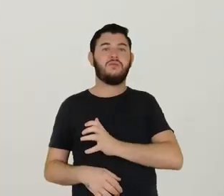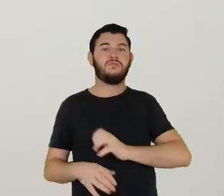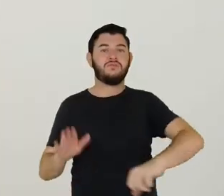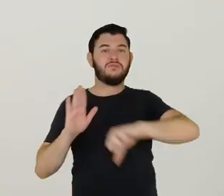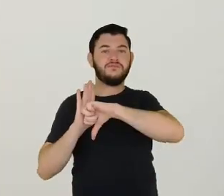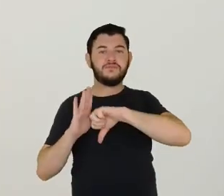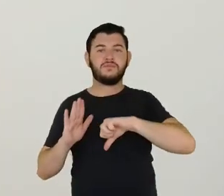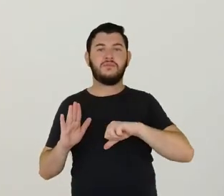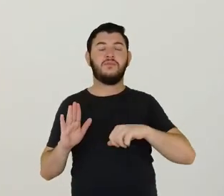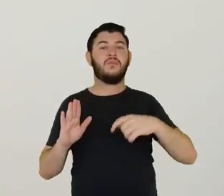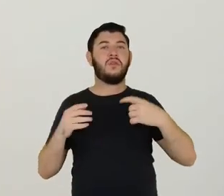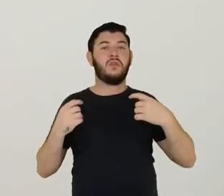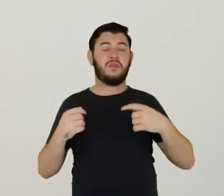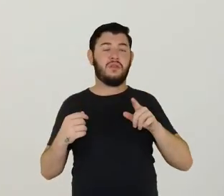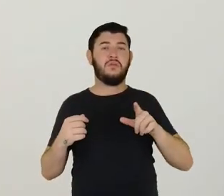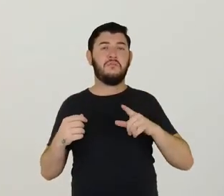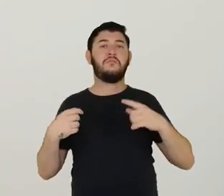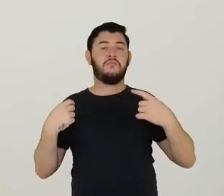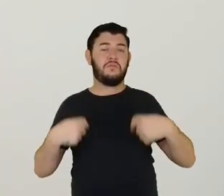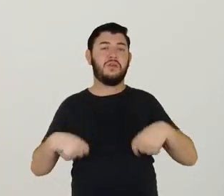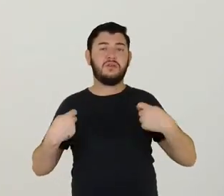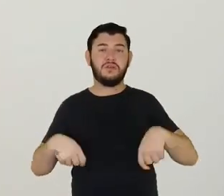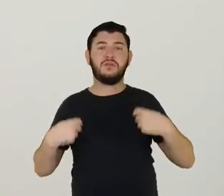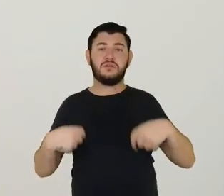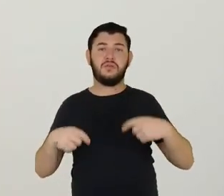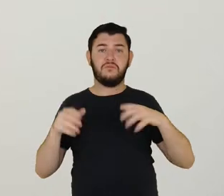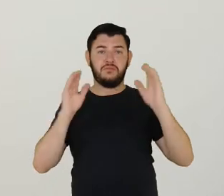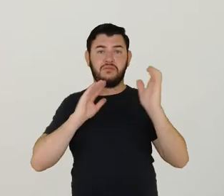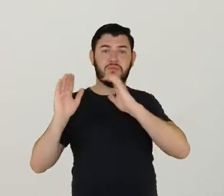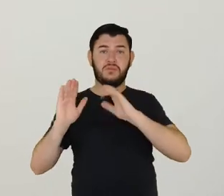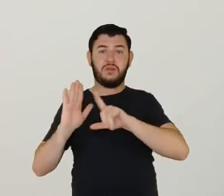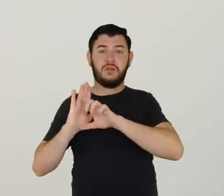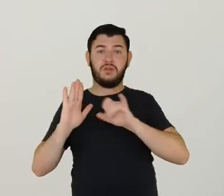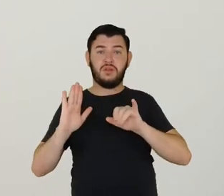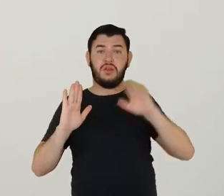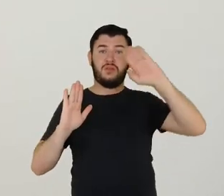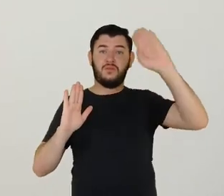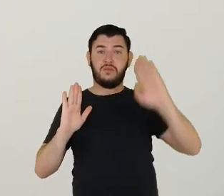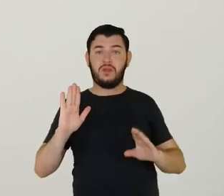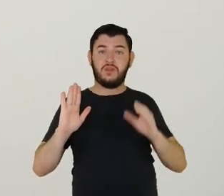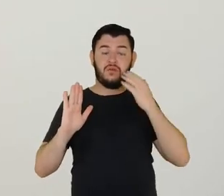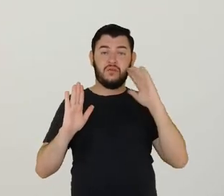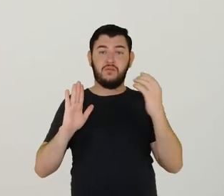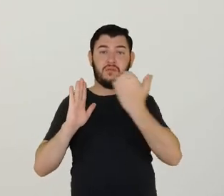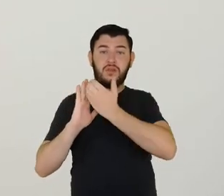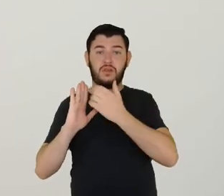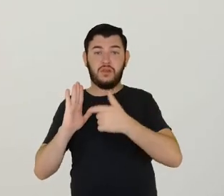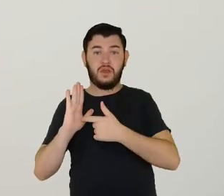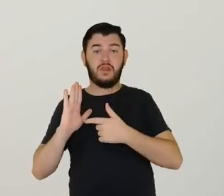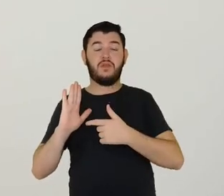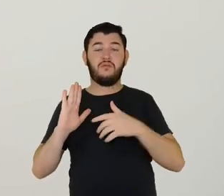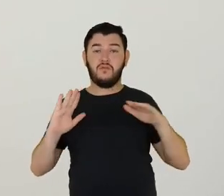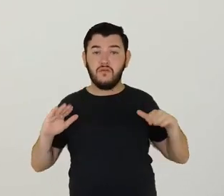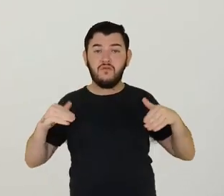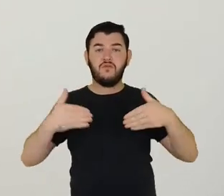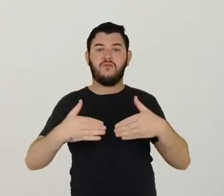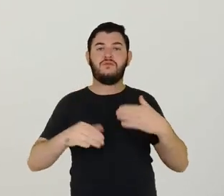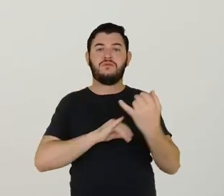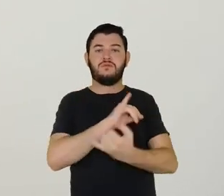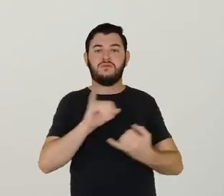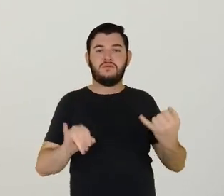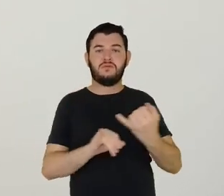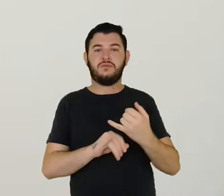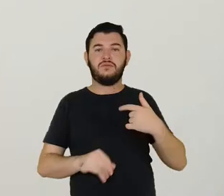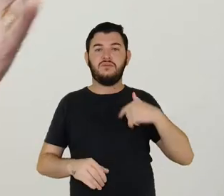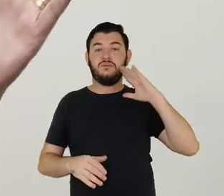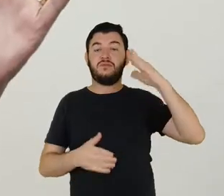aplicadas na internet. Quer dizer, eu acredito que é claro que é radical. Mas